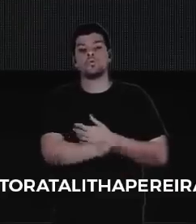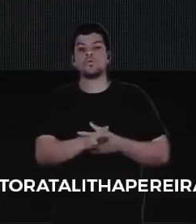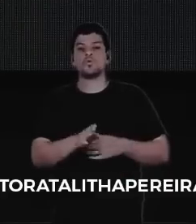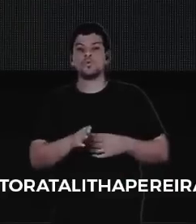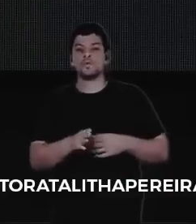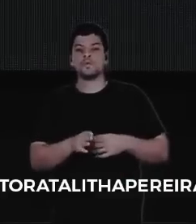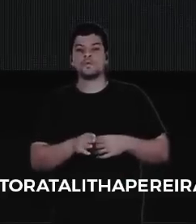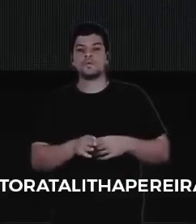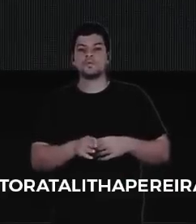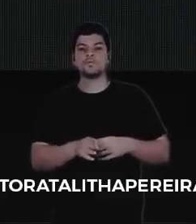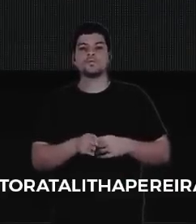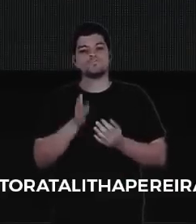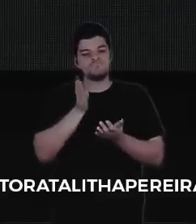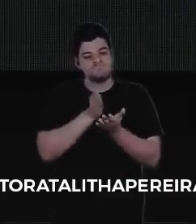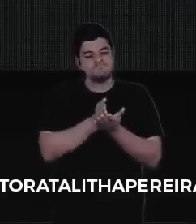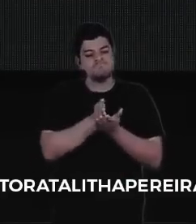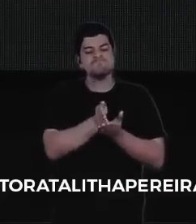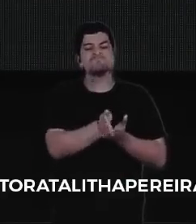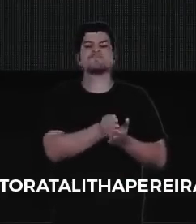Eita.